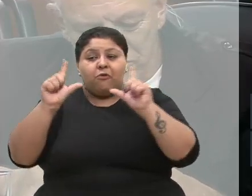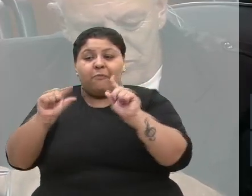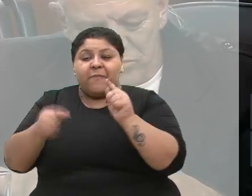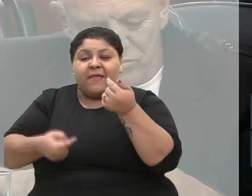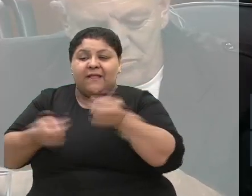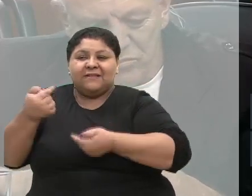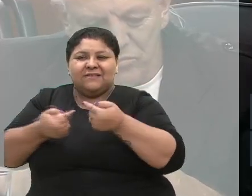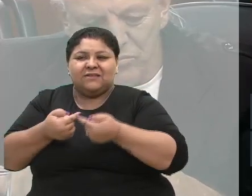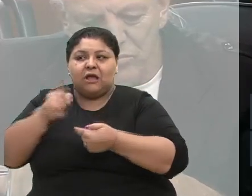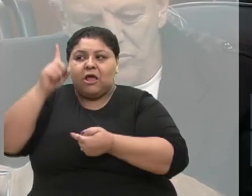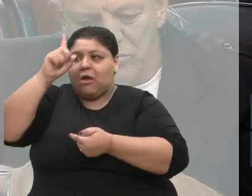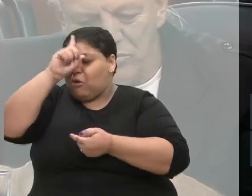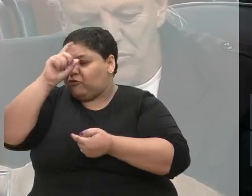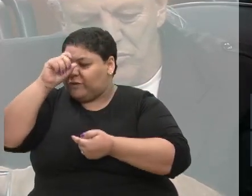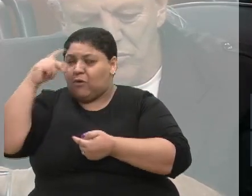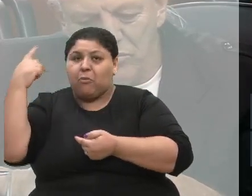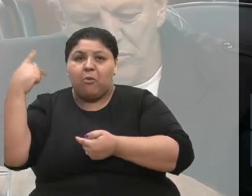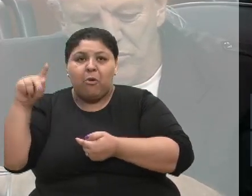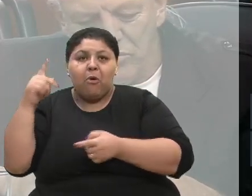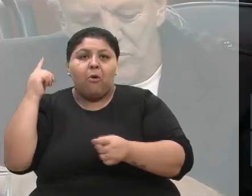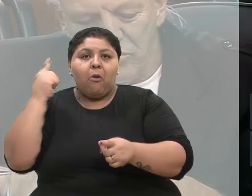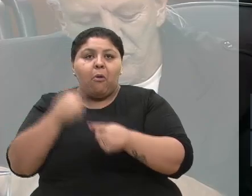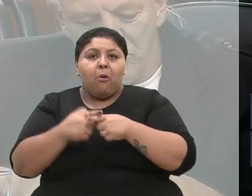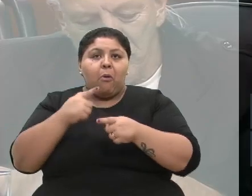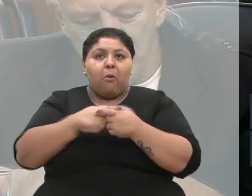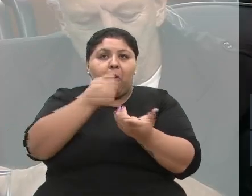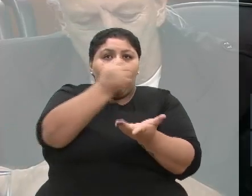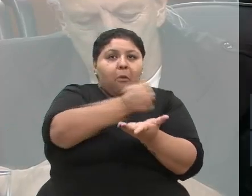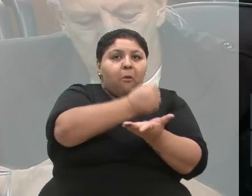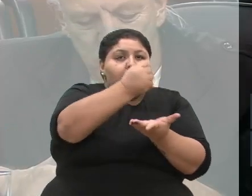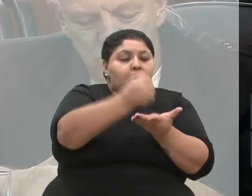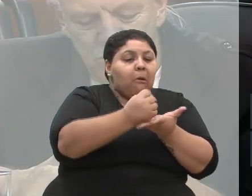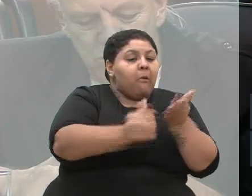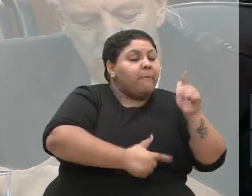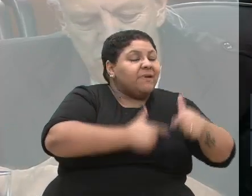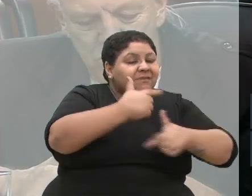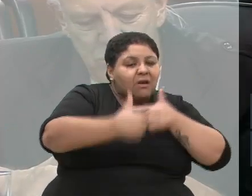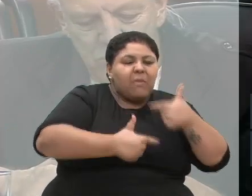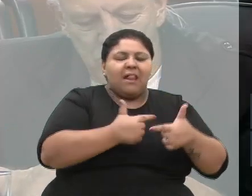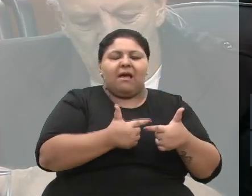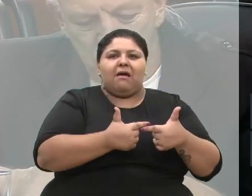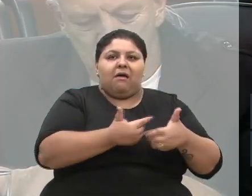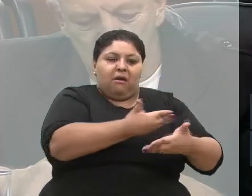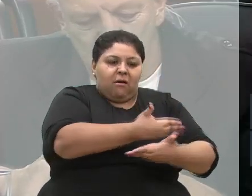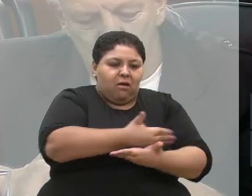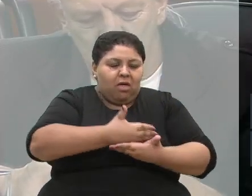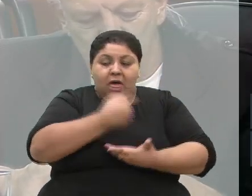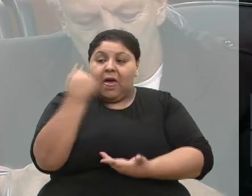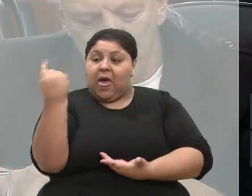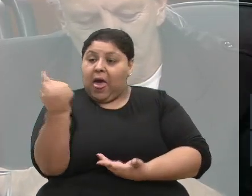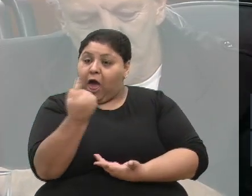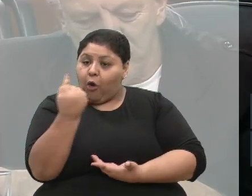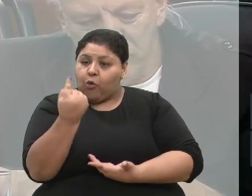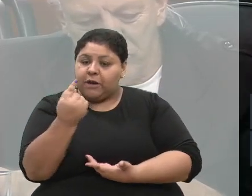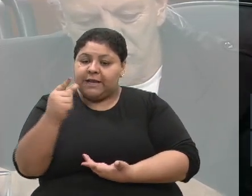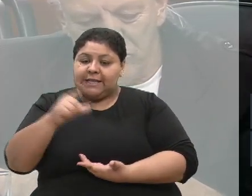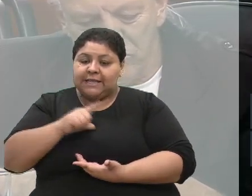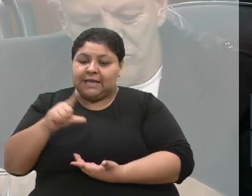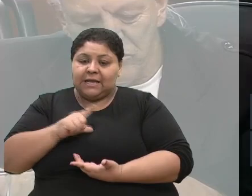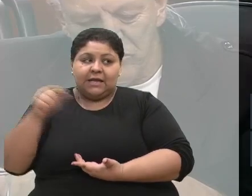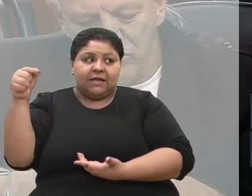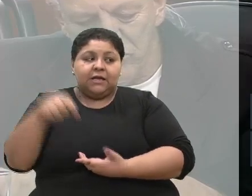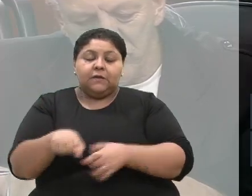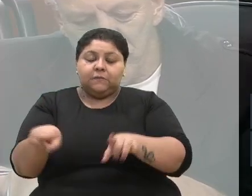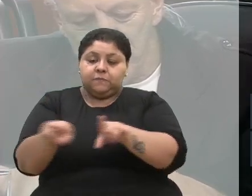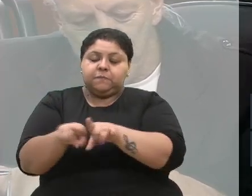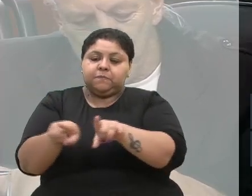Hospital Pompeia, porque ele era contratado para prestar um serviço. A única questão que o hospital tem aqui, Pompeia, é que ele